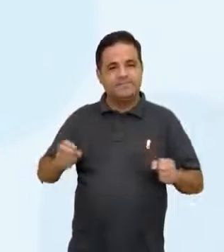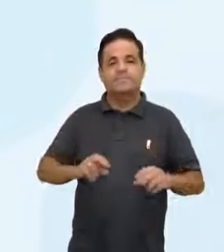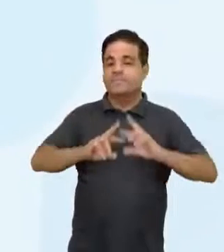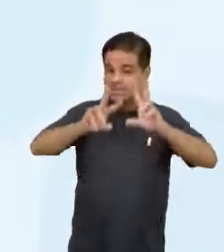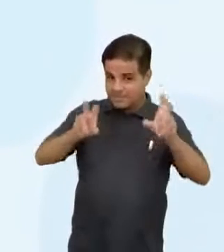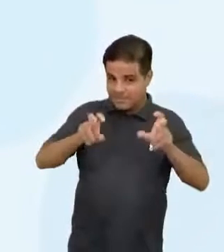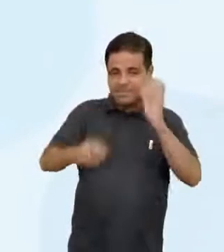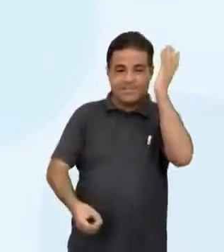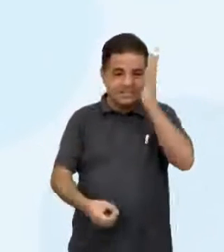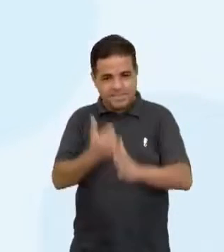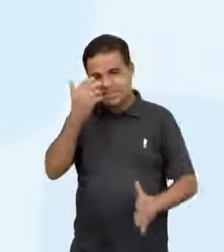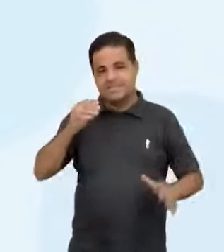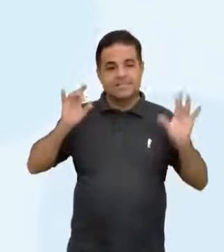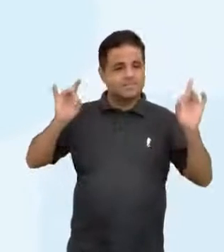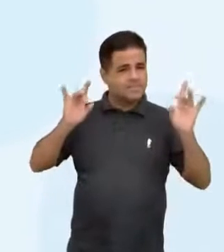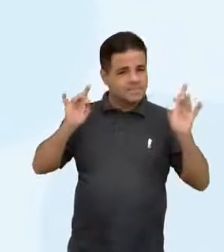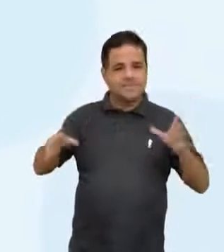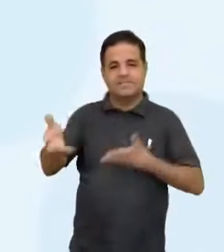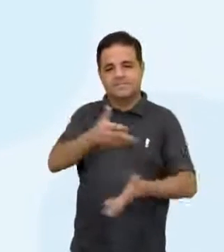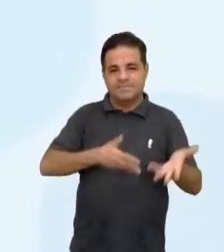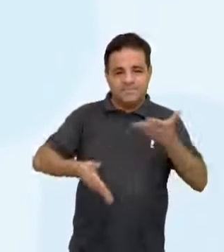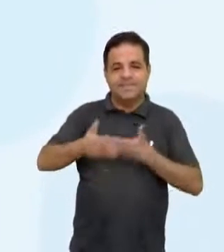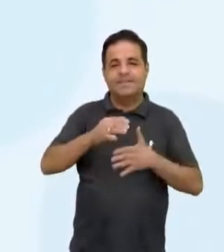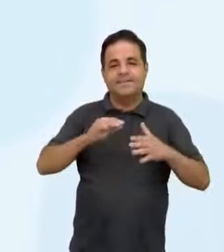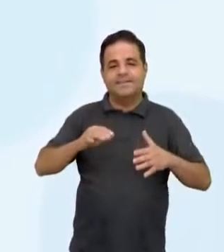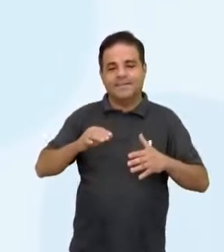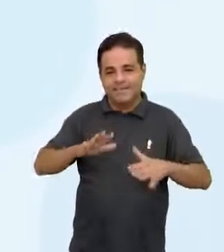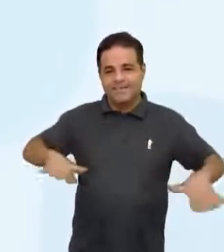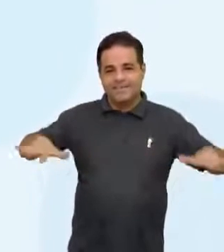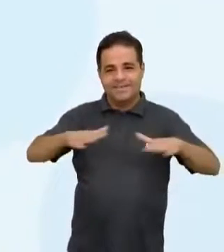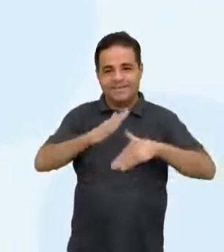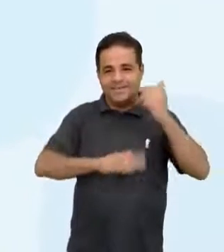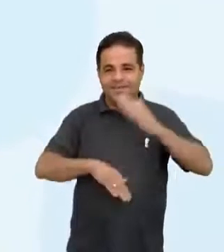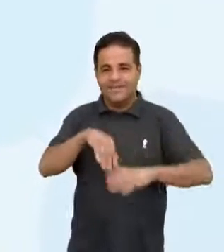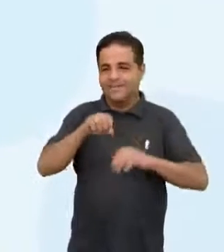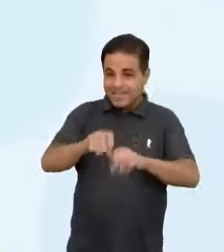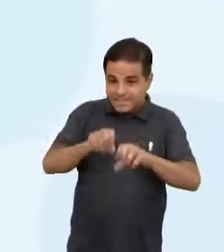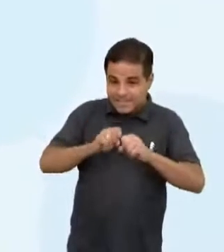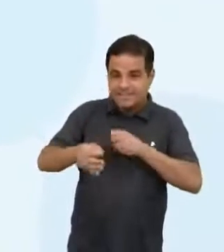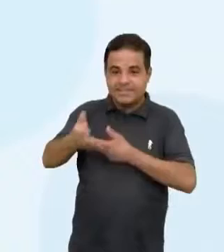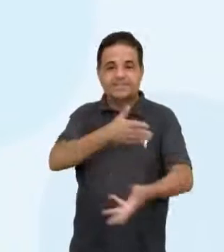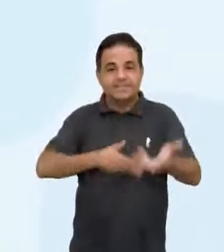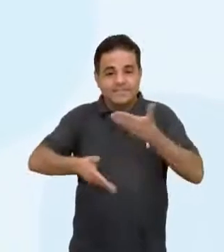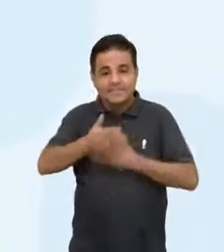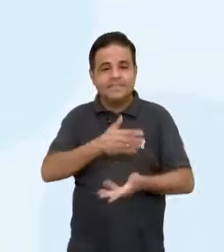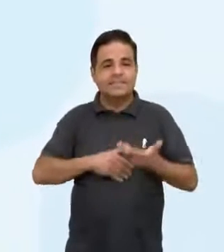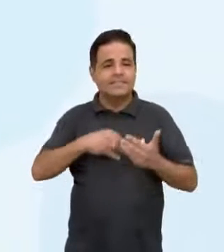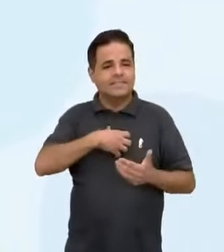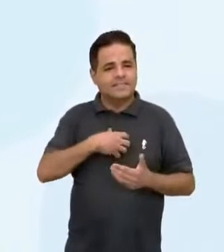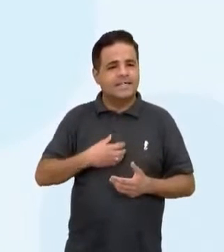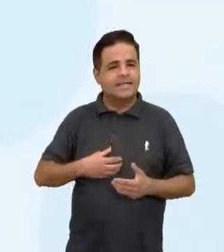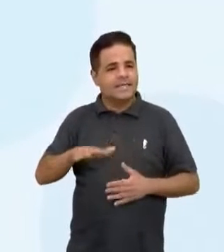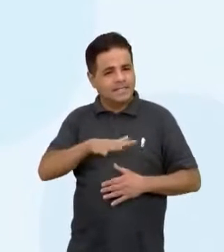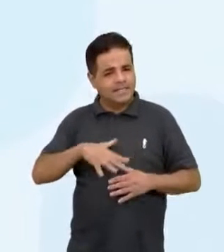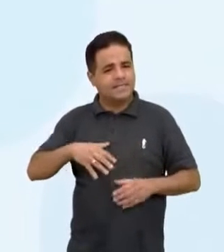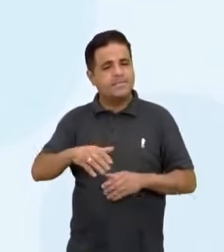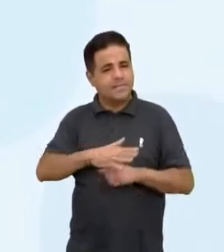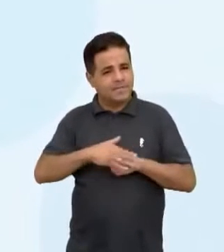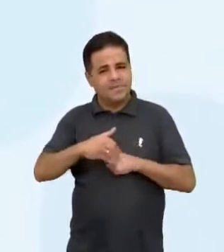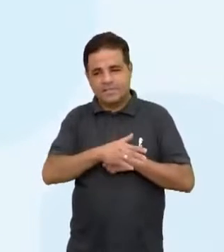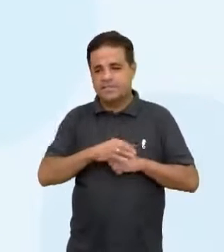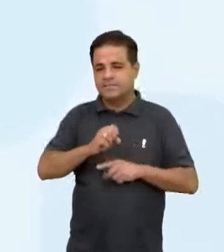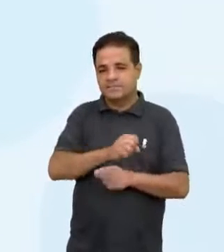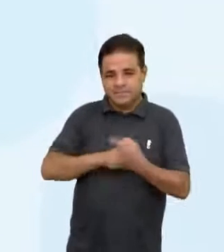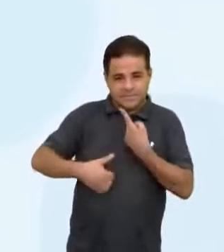situação criada, especialmente em relação aos aspectos de interação social, ao clima afetivo e emocional, entre os quais